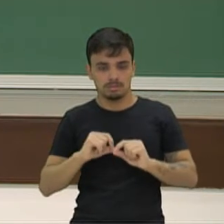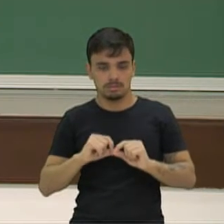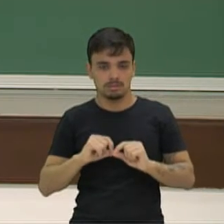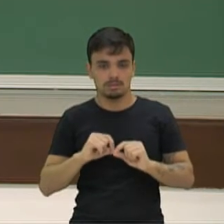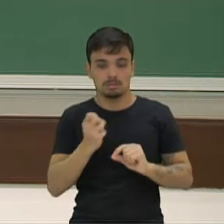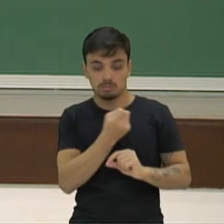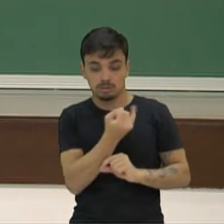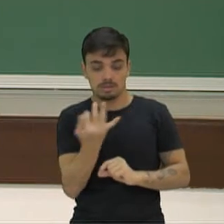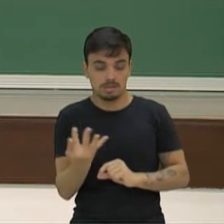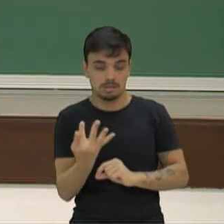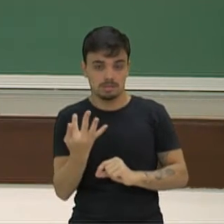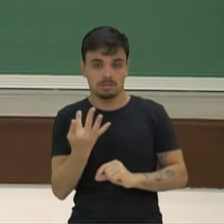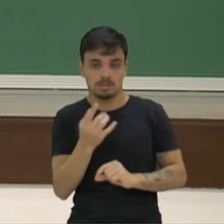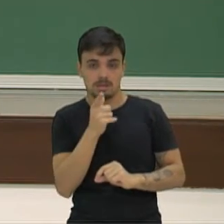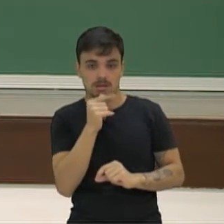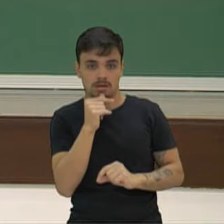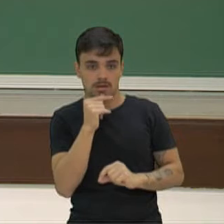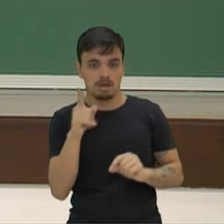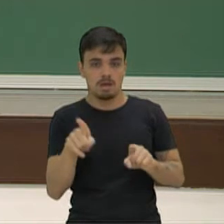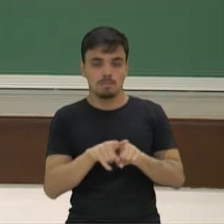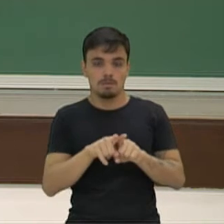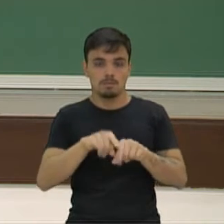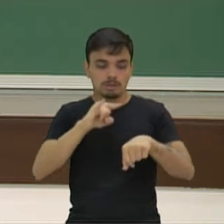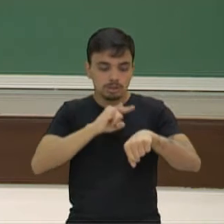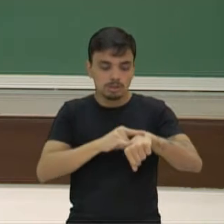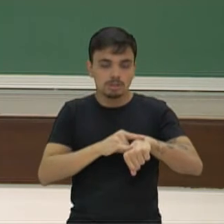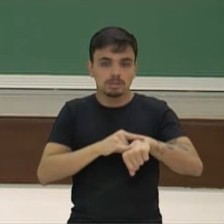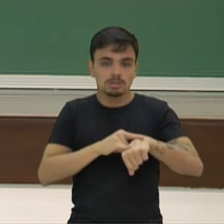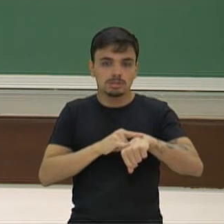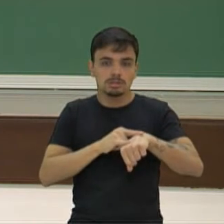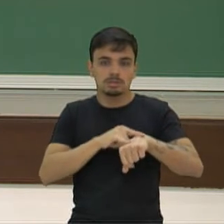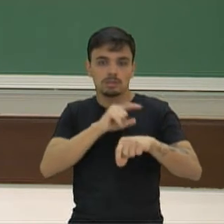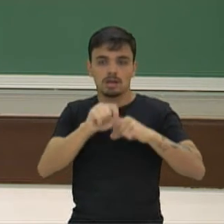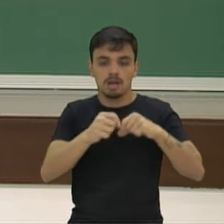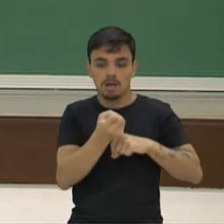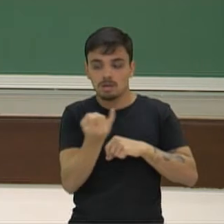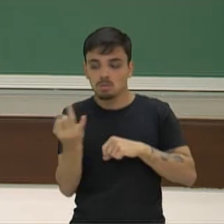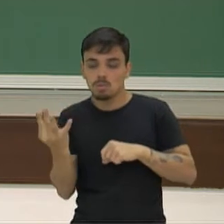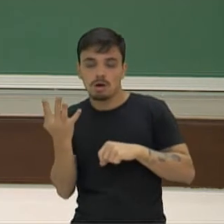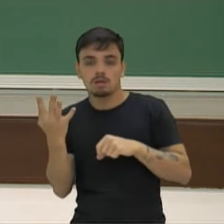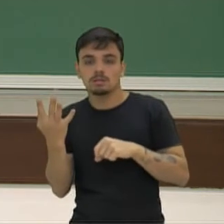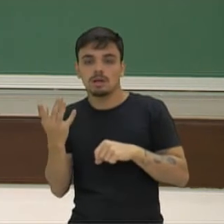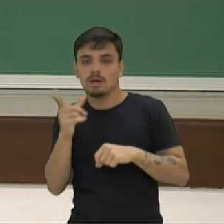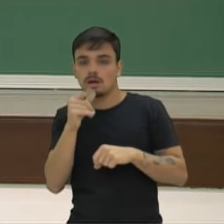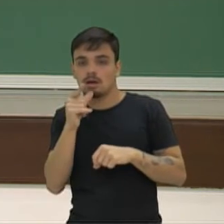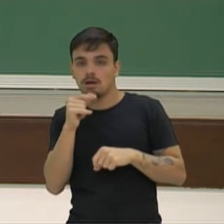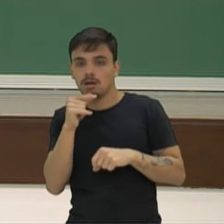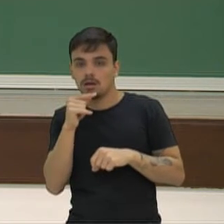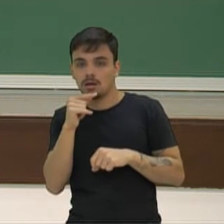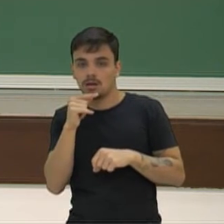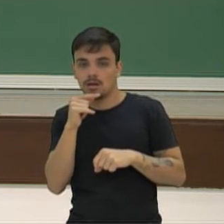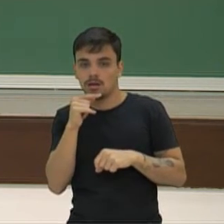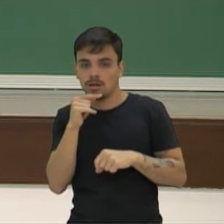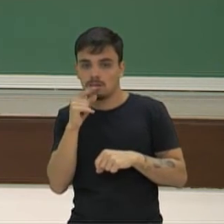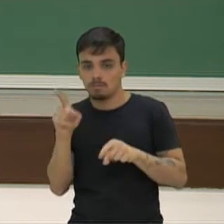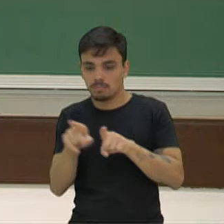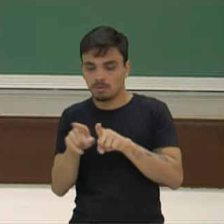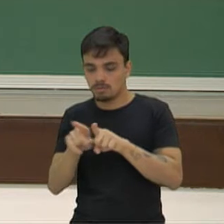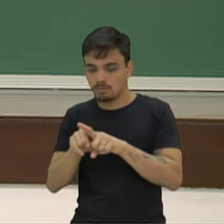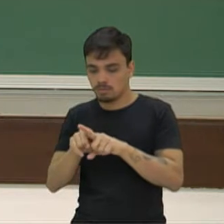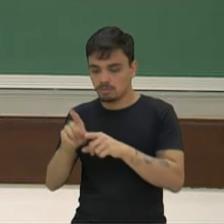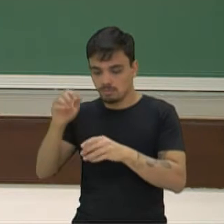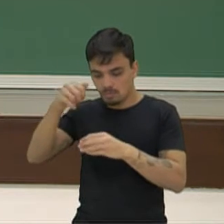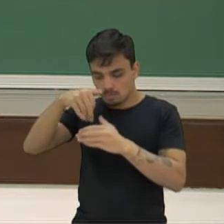para a urina é a mesma quantidade de água que vai para os resíduos sólidos num